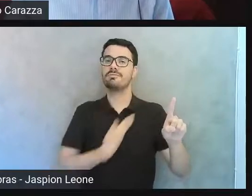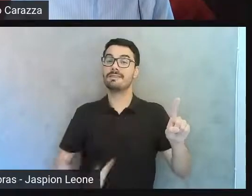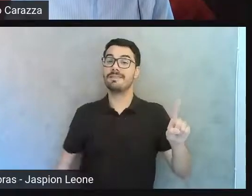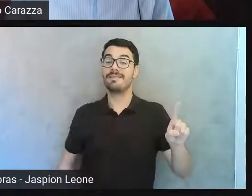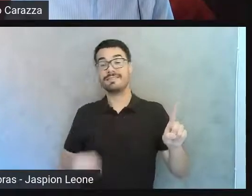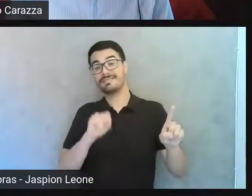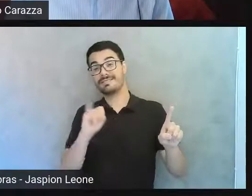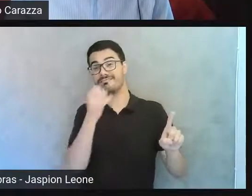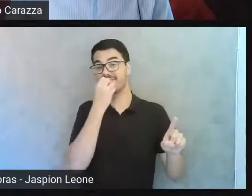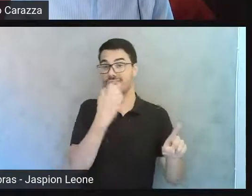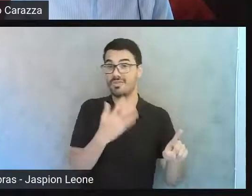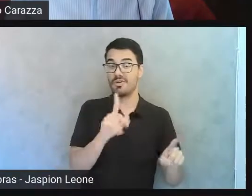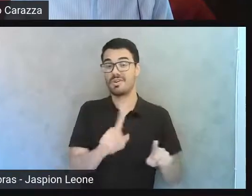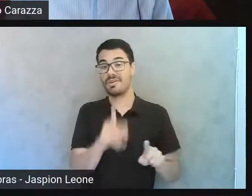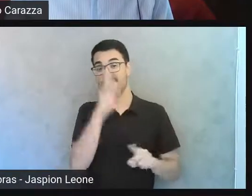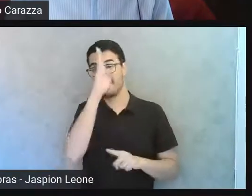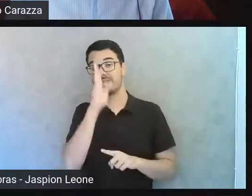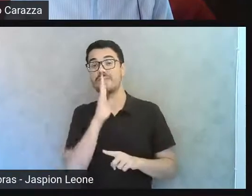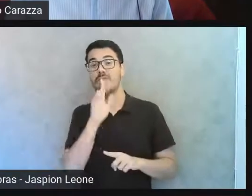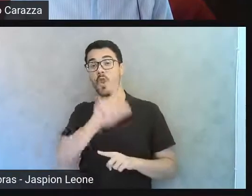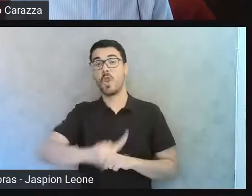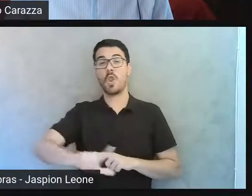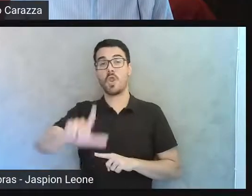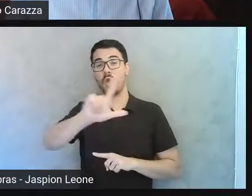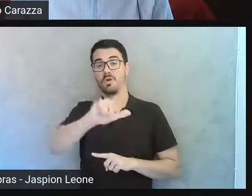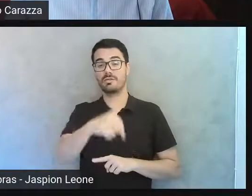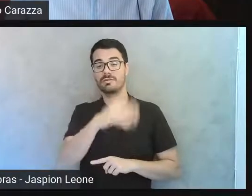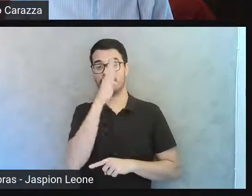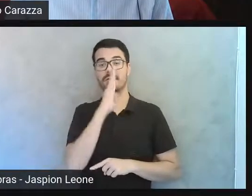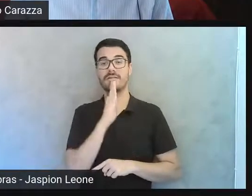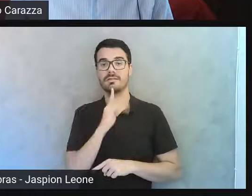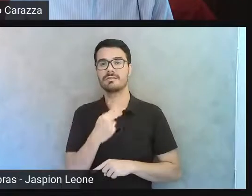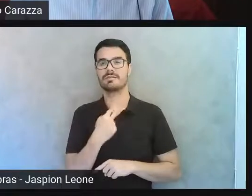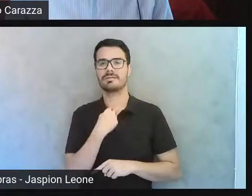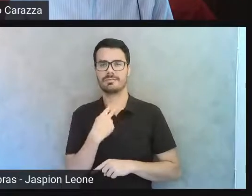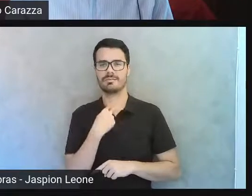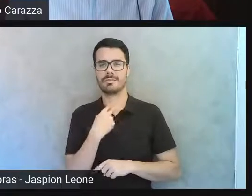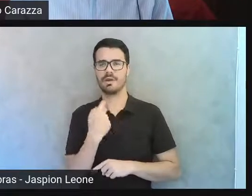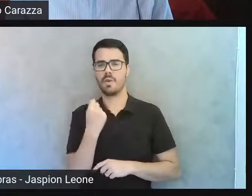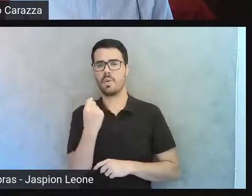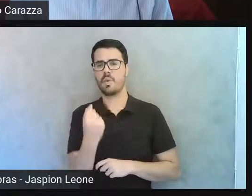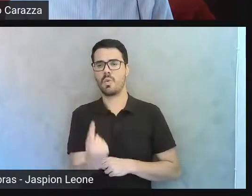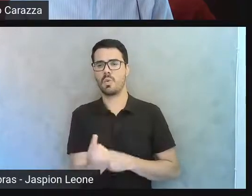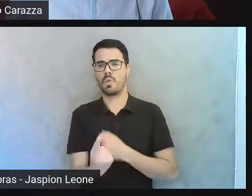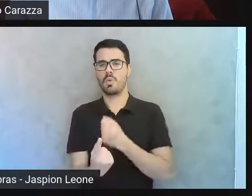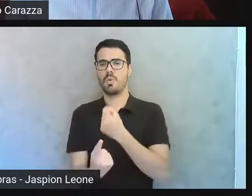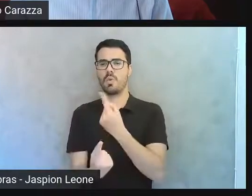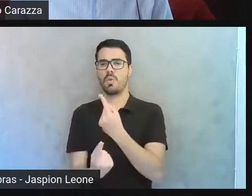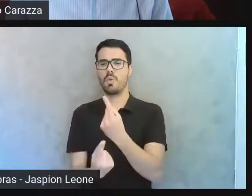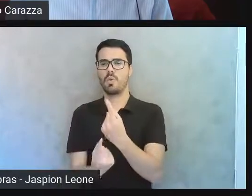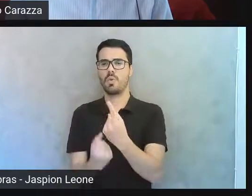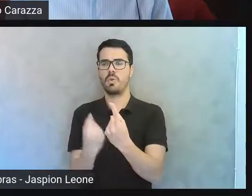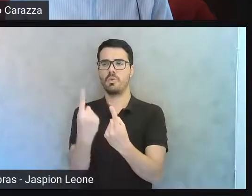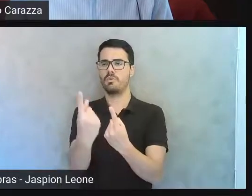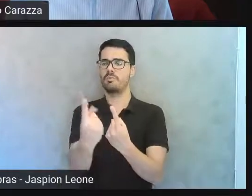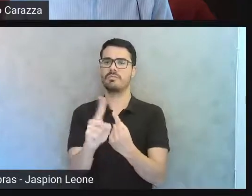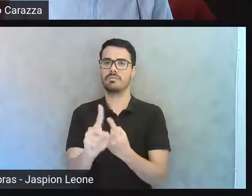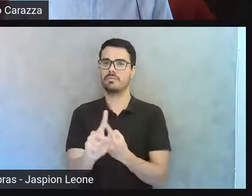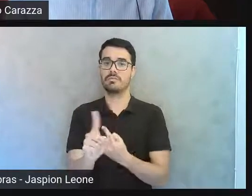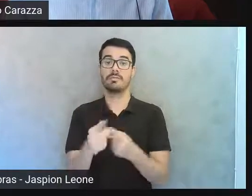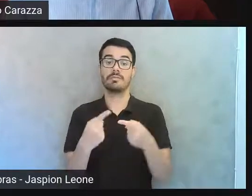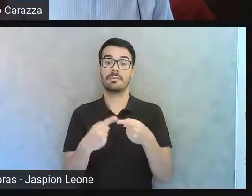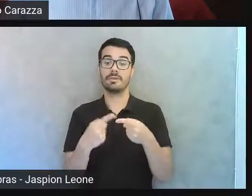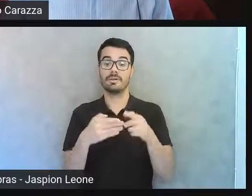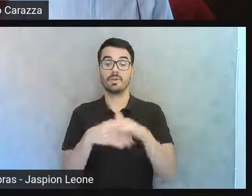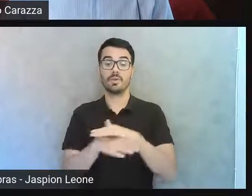é claro que no caso do Brasil você não pode começar um sistema desse no 1 por 1, porque o hábito, o costume das